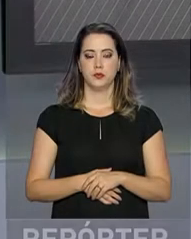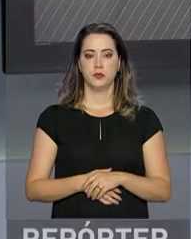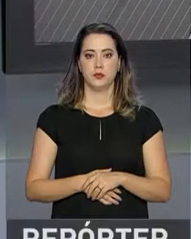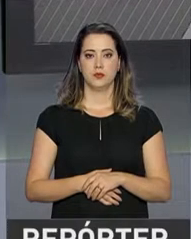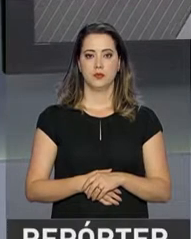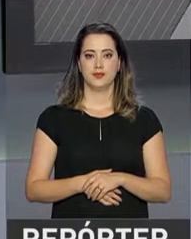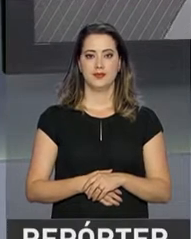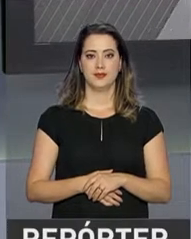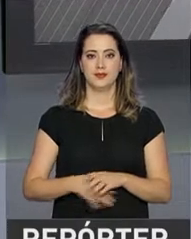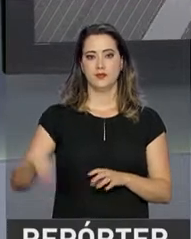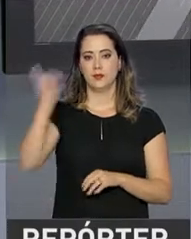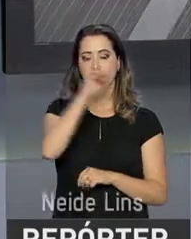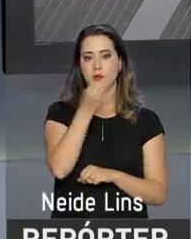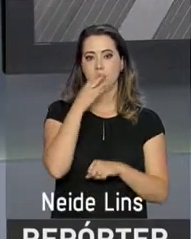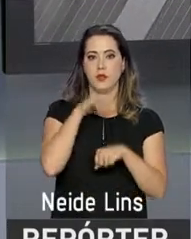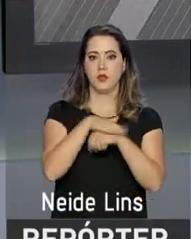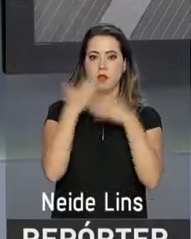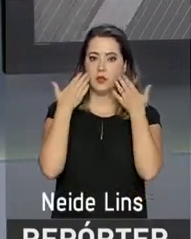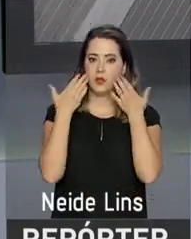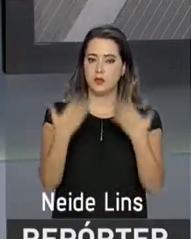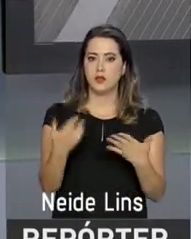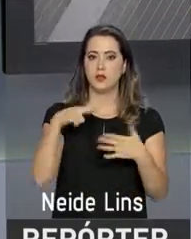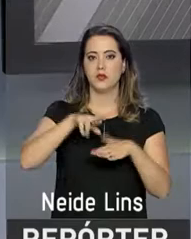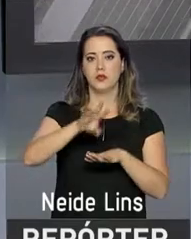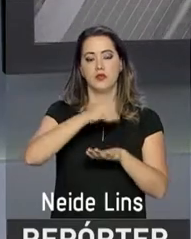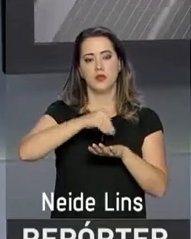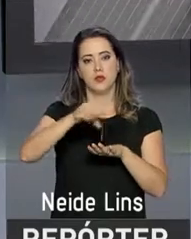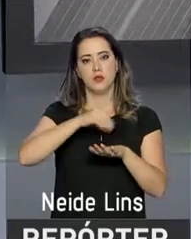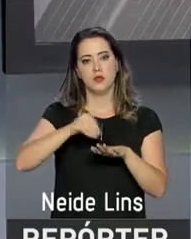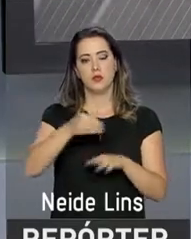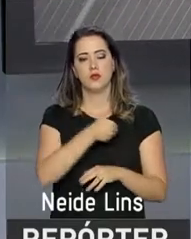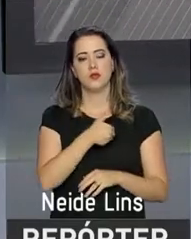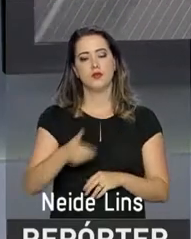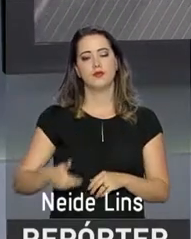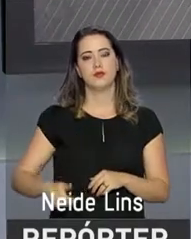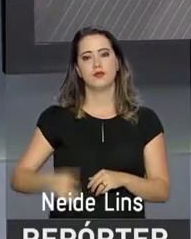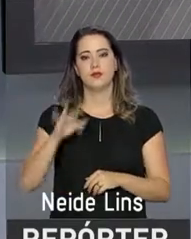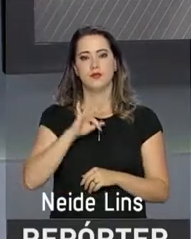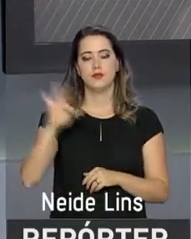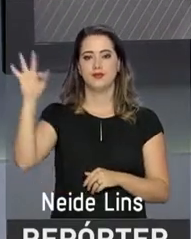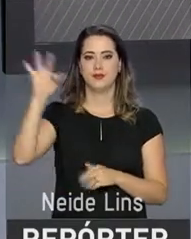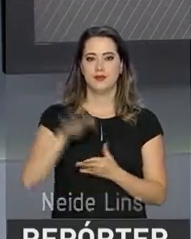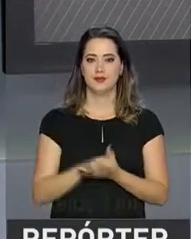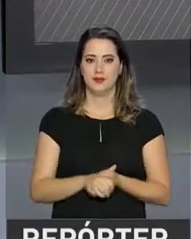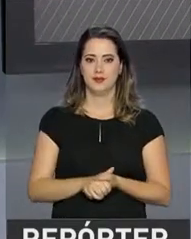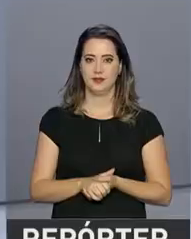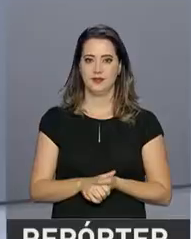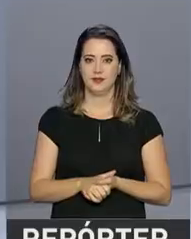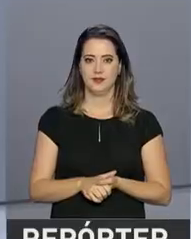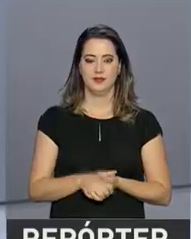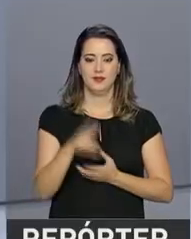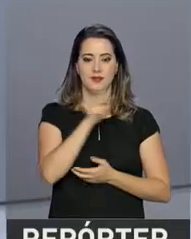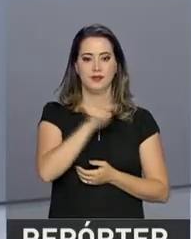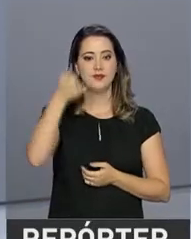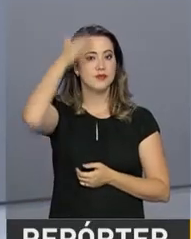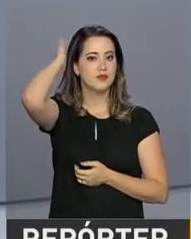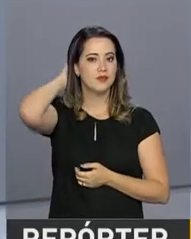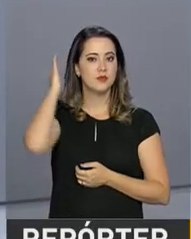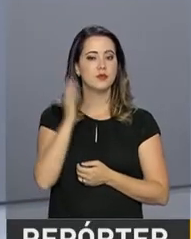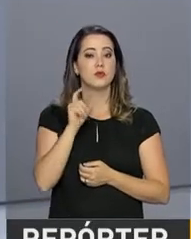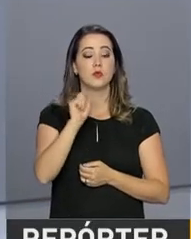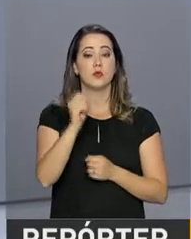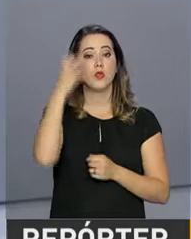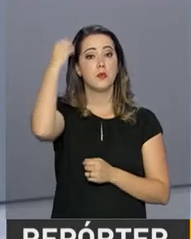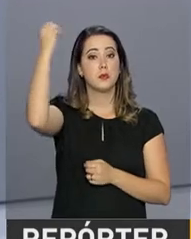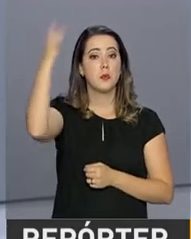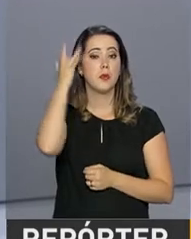olá boa noite no ar as notícias do governo federal aqui no repórter nbr o presidente michel